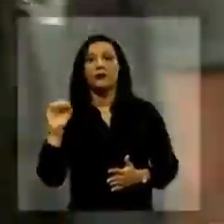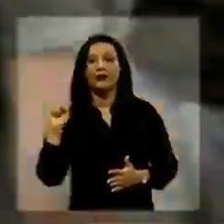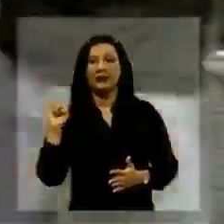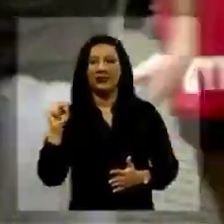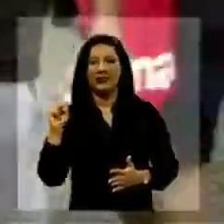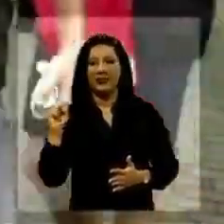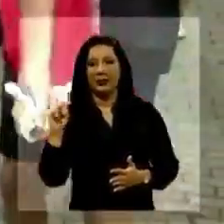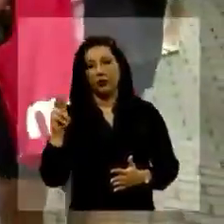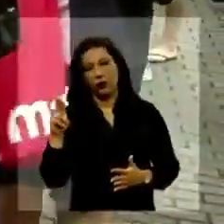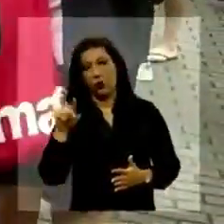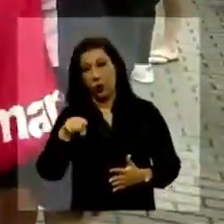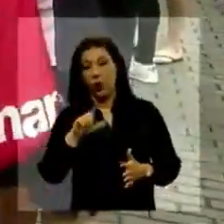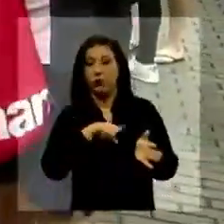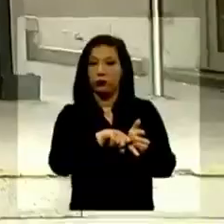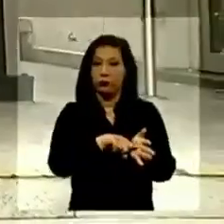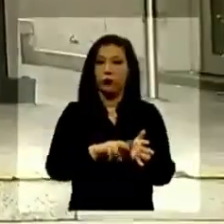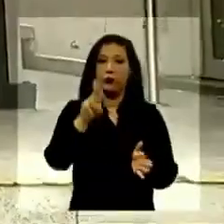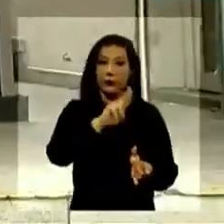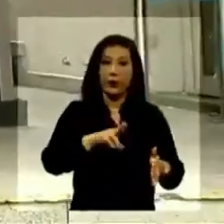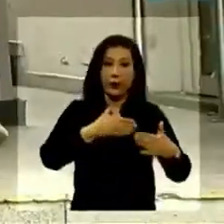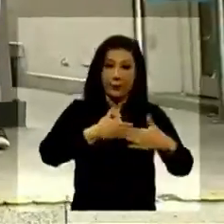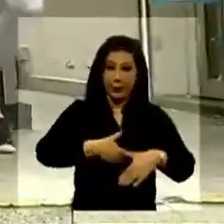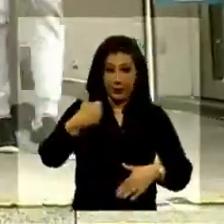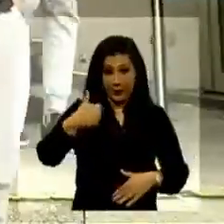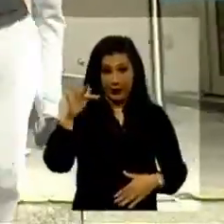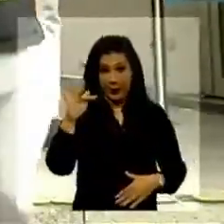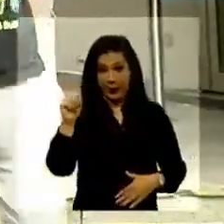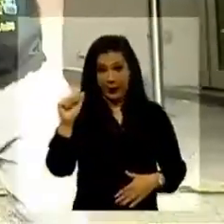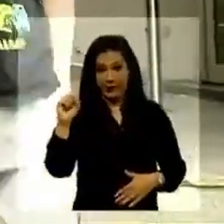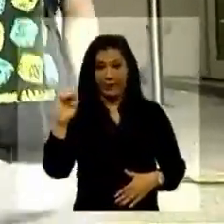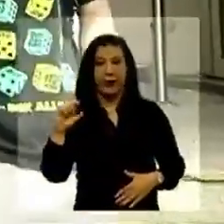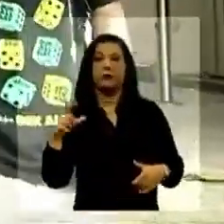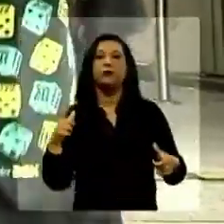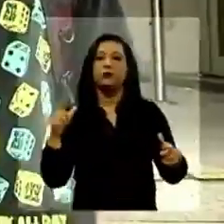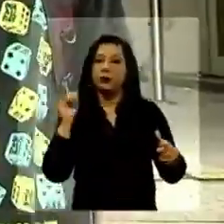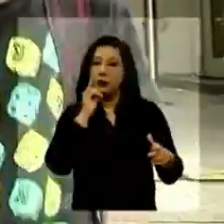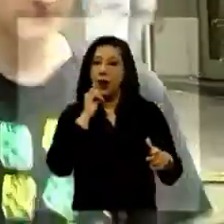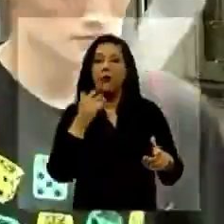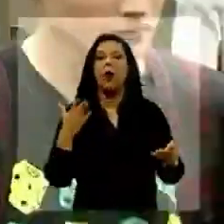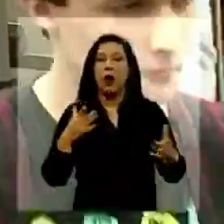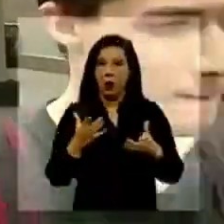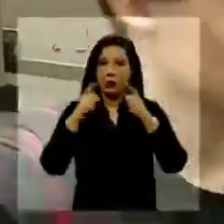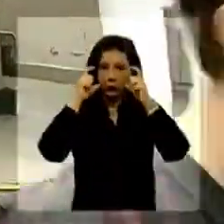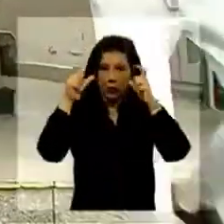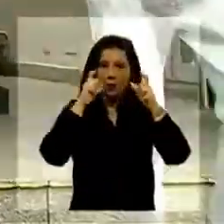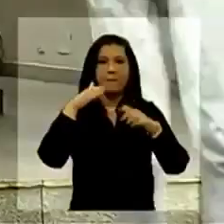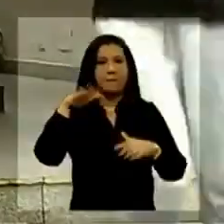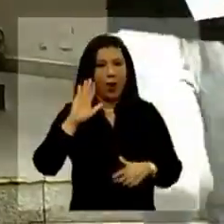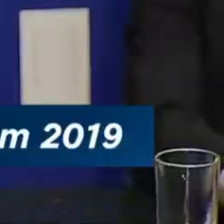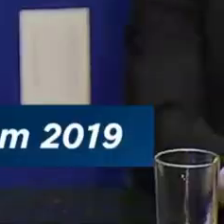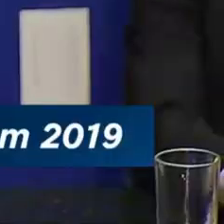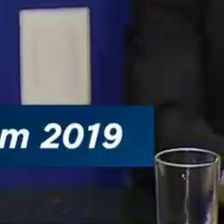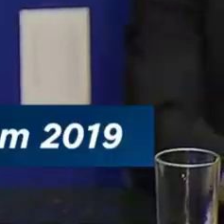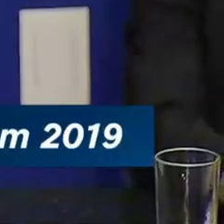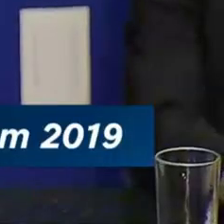presidente do inep disse naquele dia 20 e que a quantidade de provas corrigidas foi muito pequena para alterar a